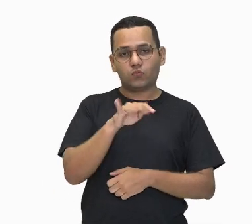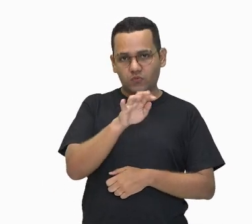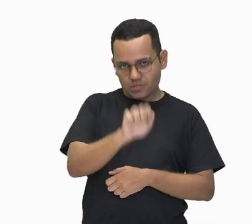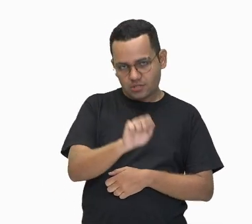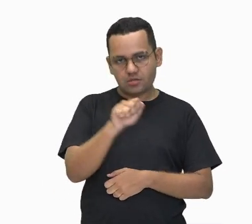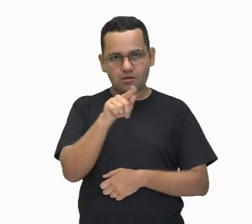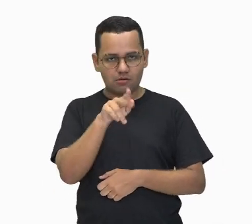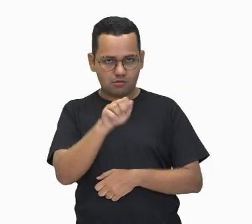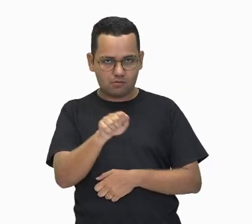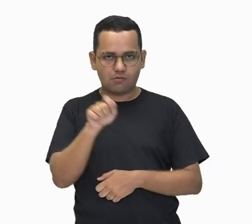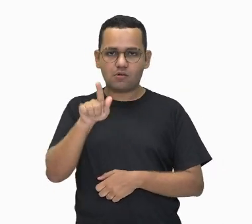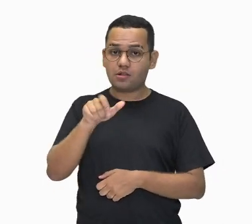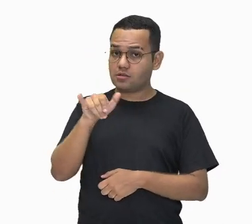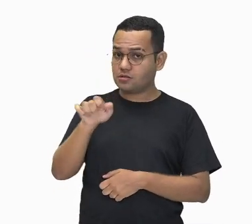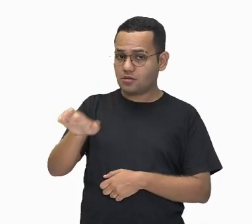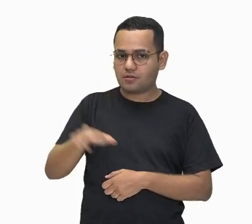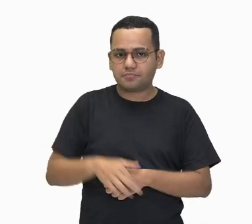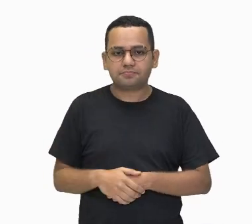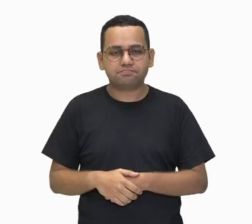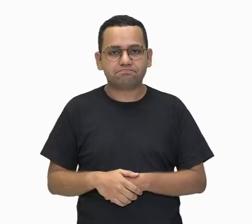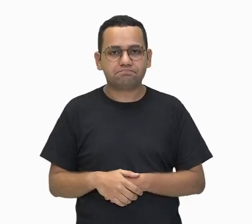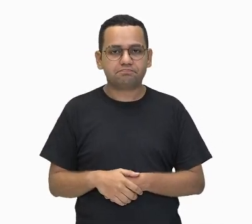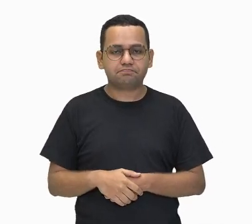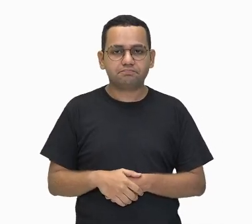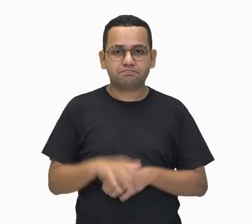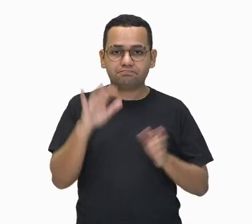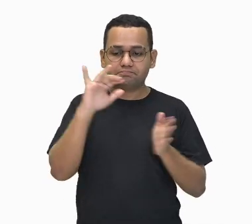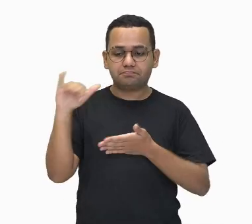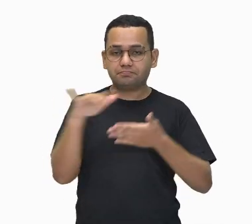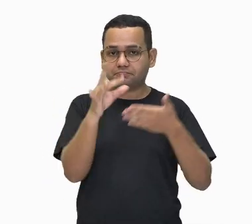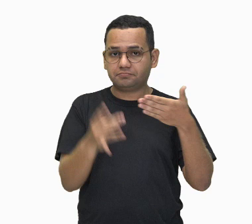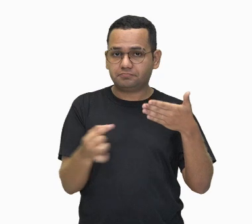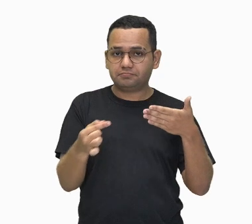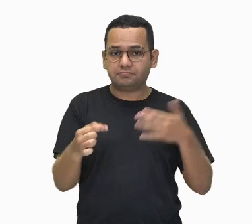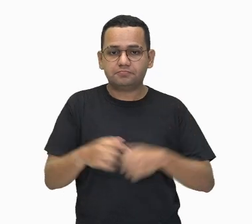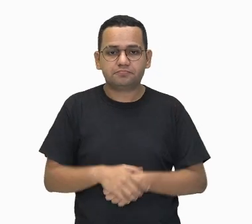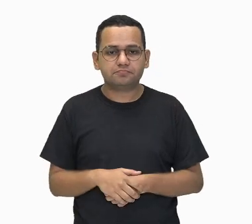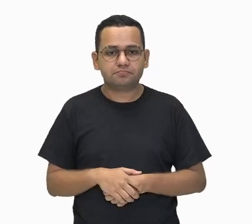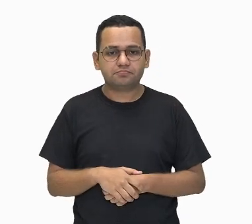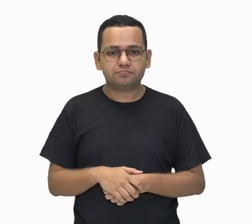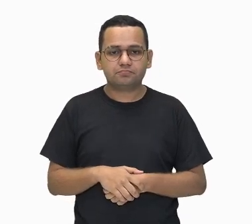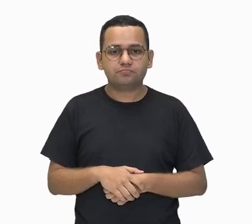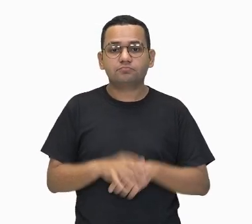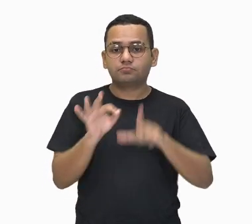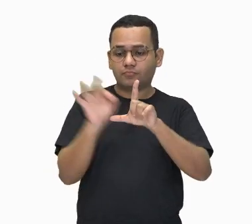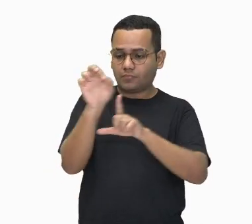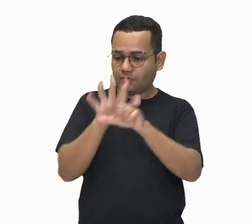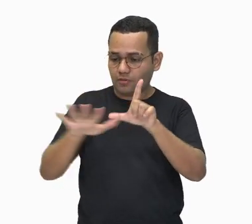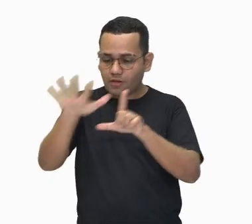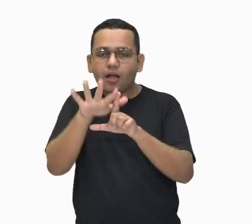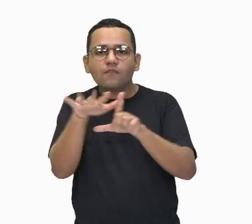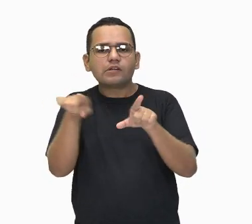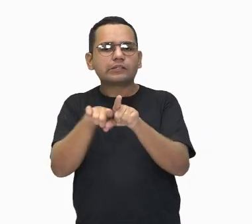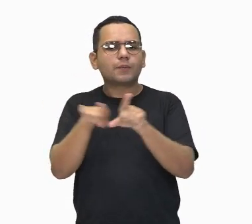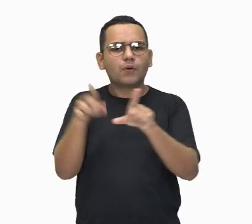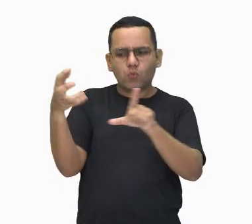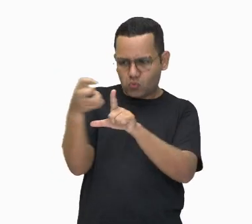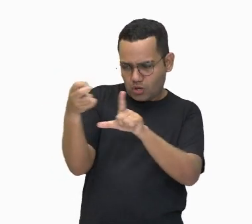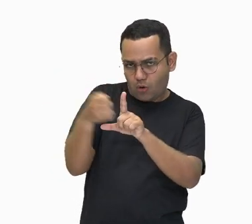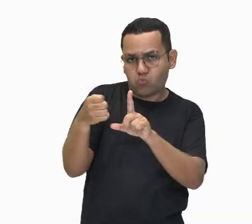e também linear. Acompanhe também o detalhamento, representação gráfica e o cálculo